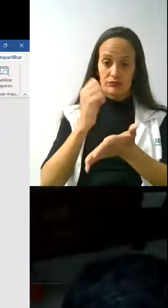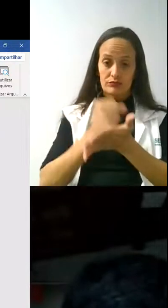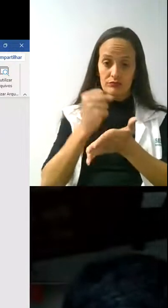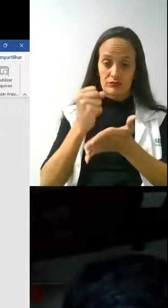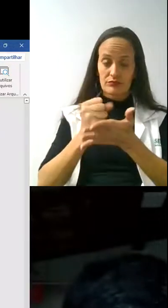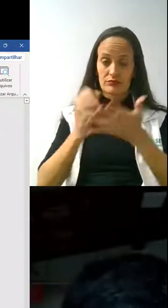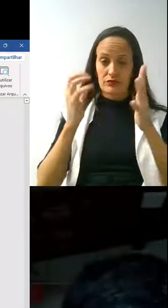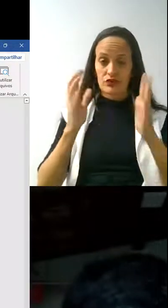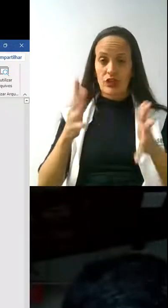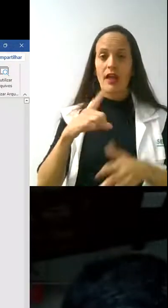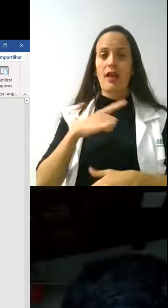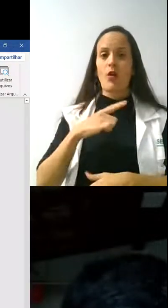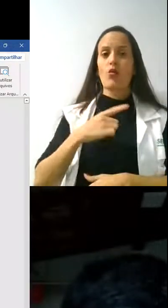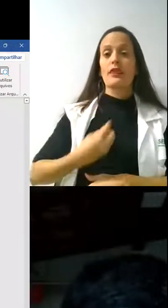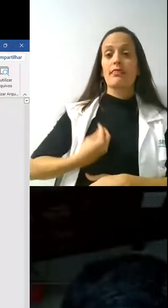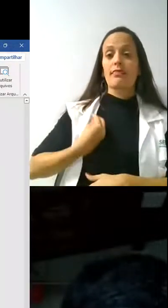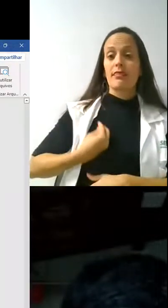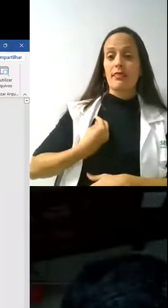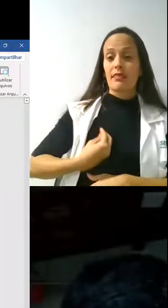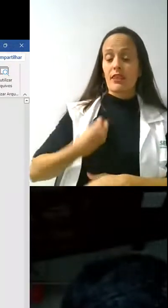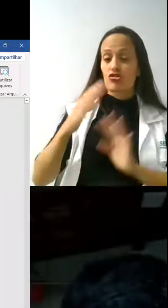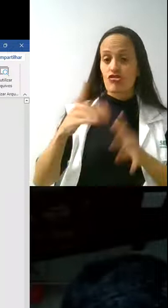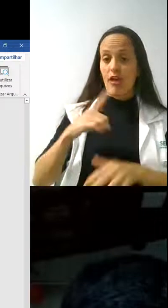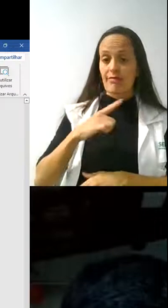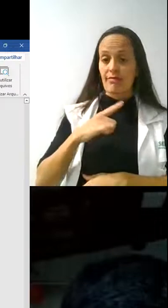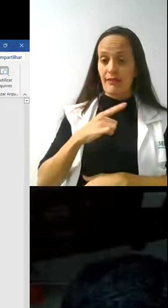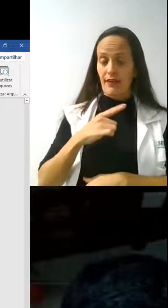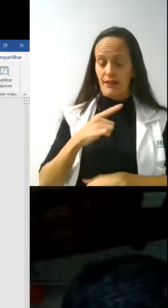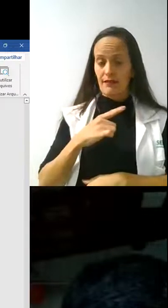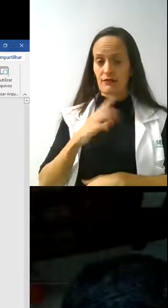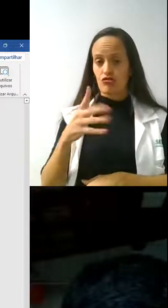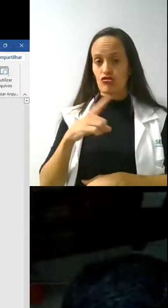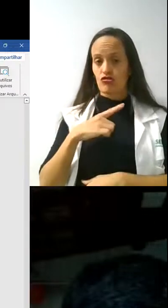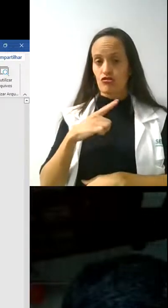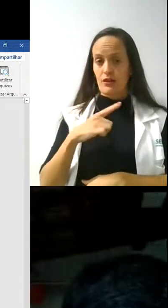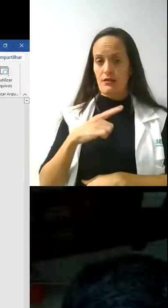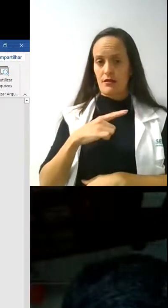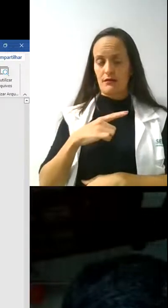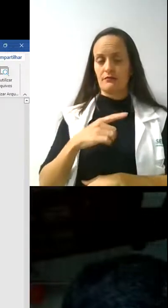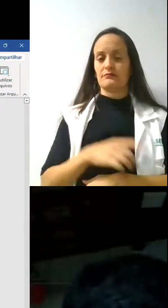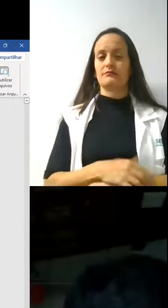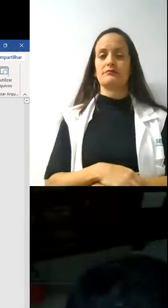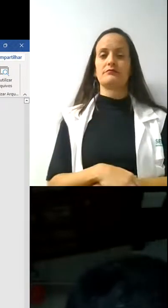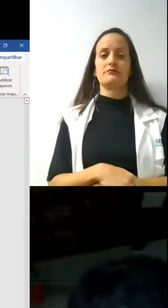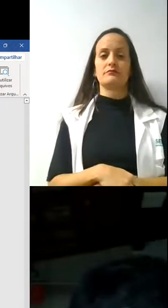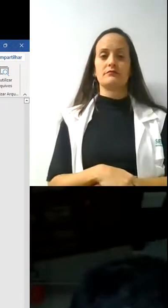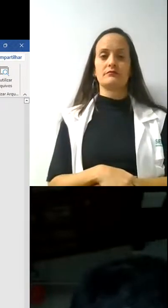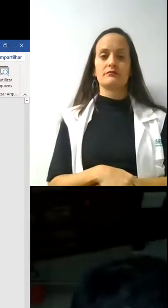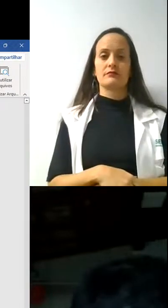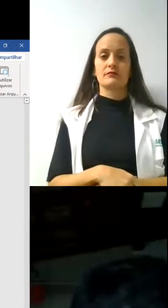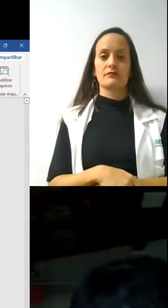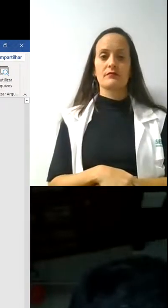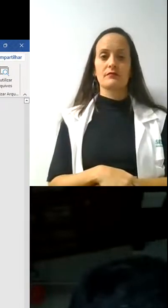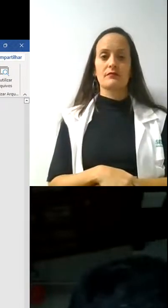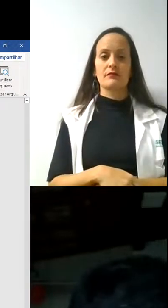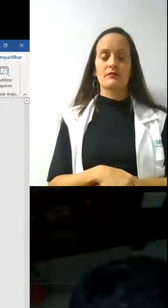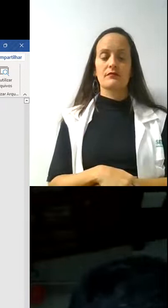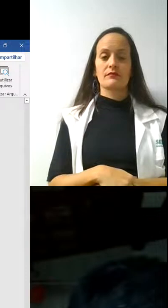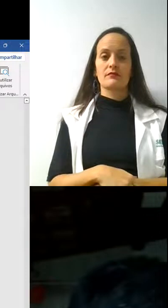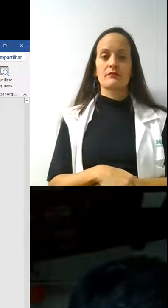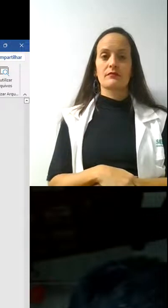existente. Estou complementando aqui a tabela, né, para poder ficar melhor a explicação aí. Ó, e tem